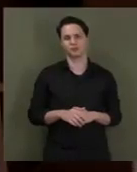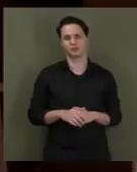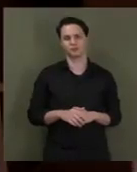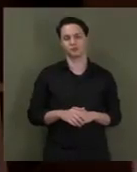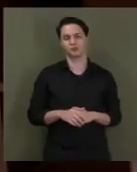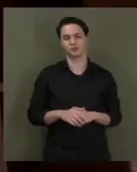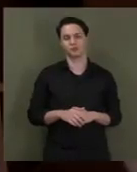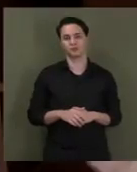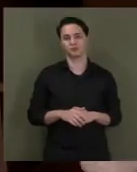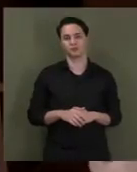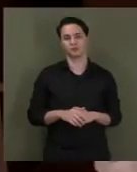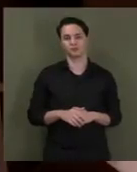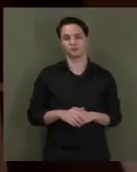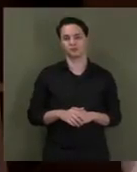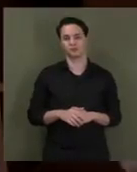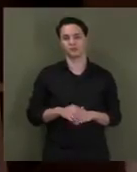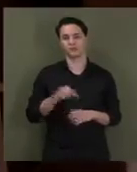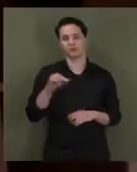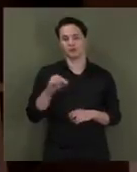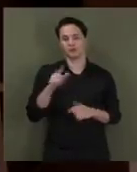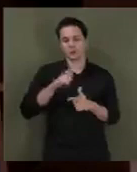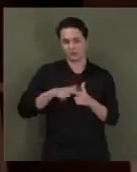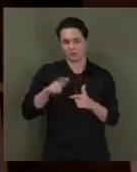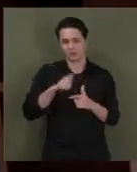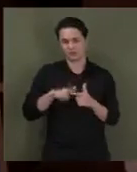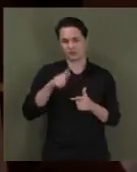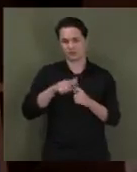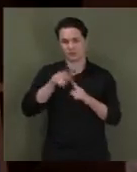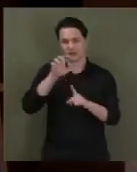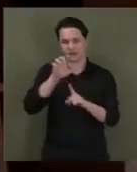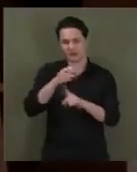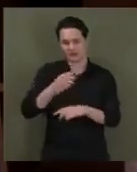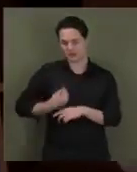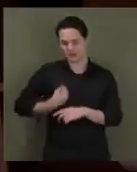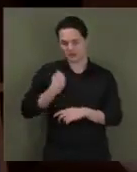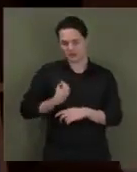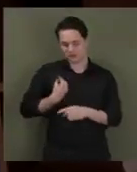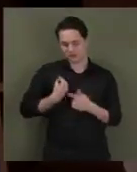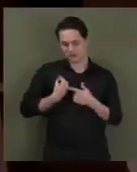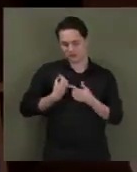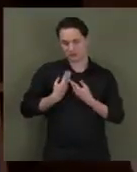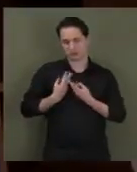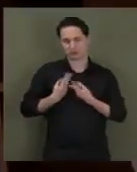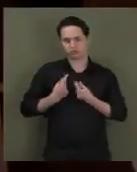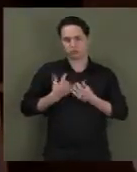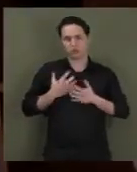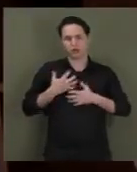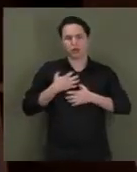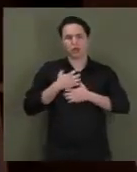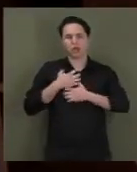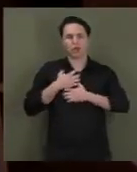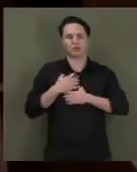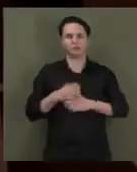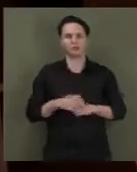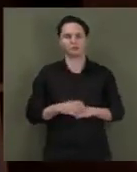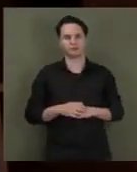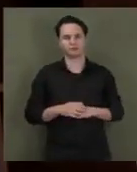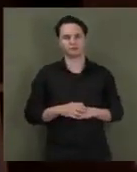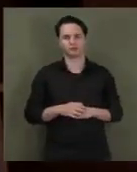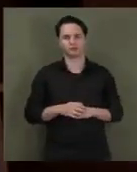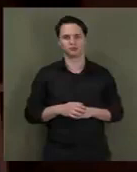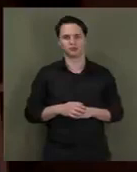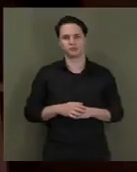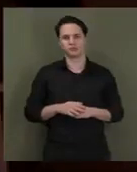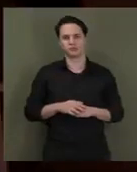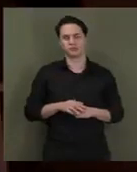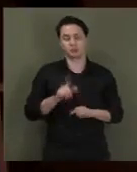cega o fio dos olhos, o fio da vida, silencia, sufoca o vértice dos